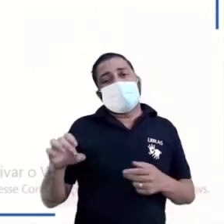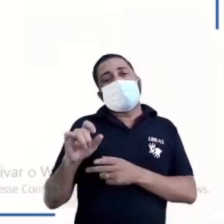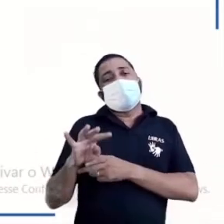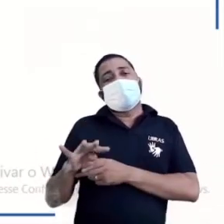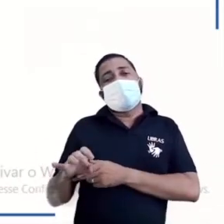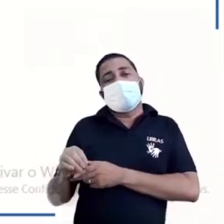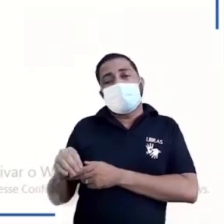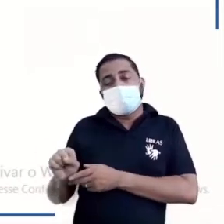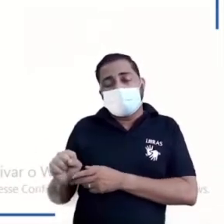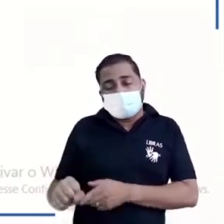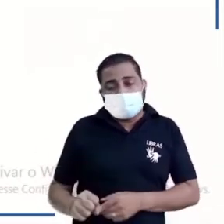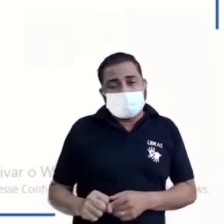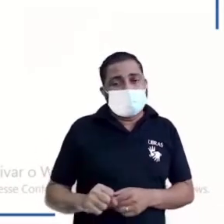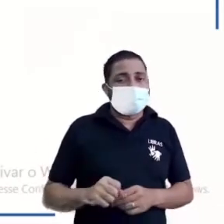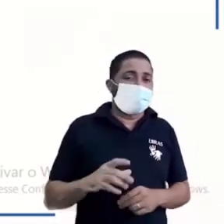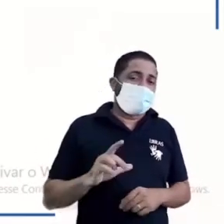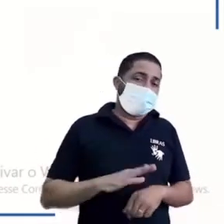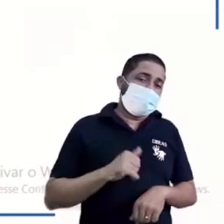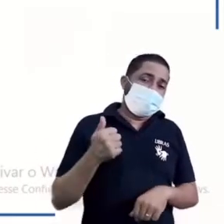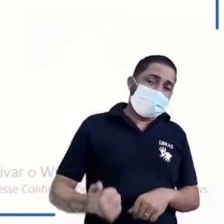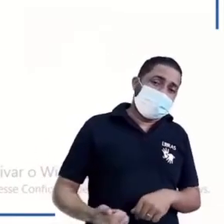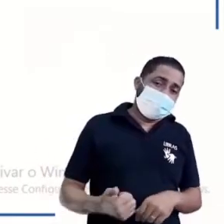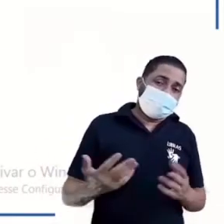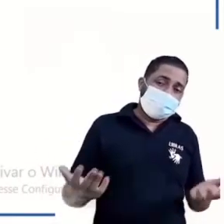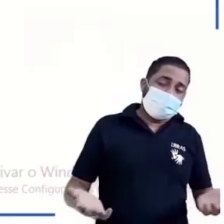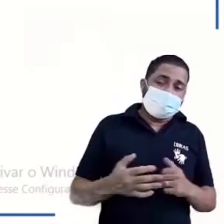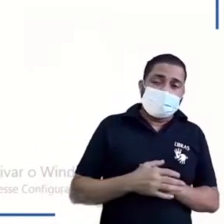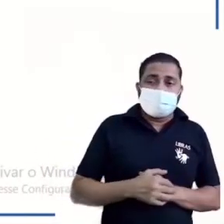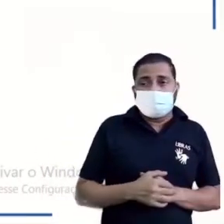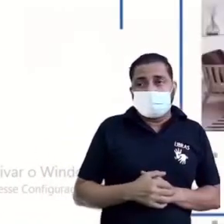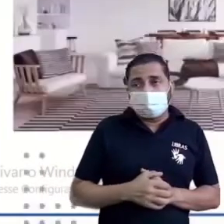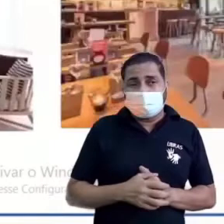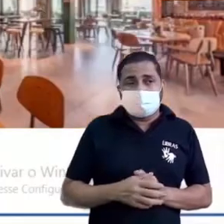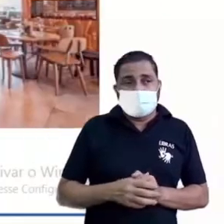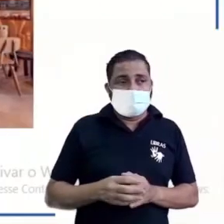maneira que for mais satisfatória para elas, né?